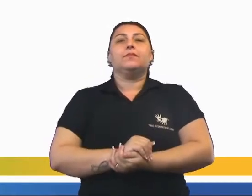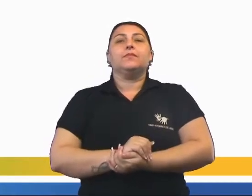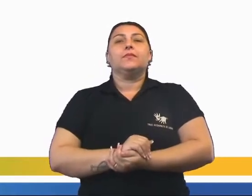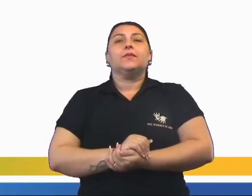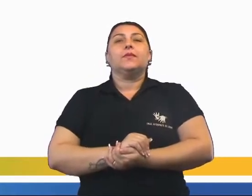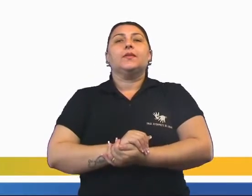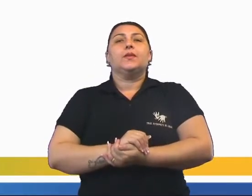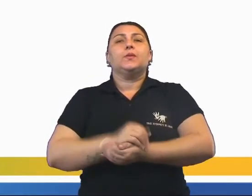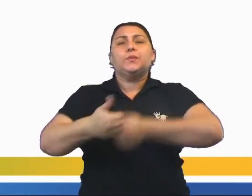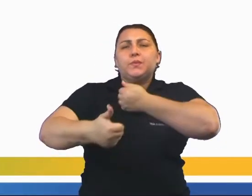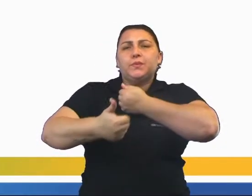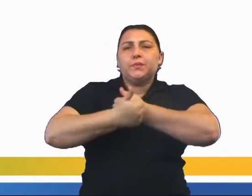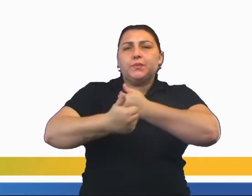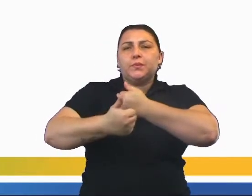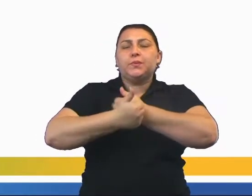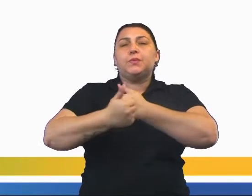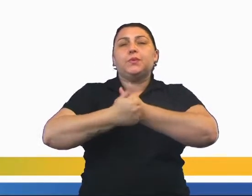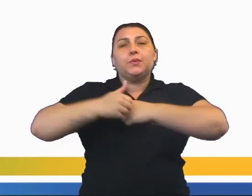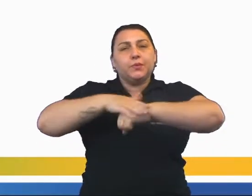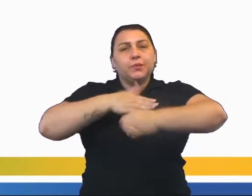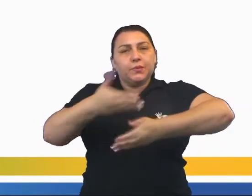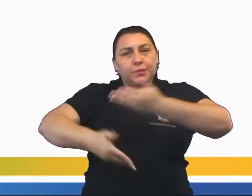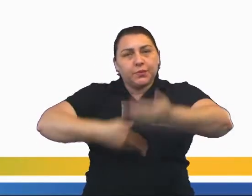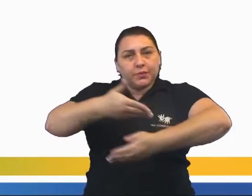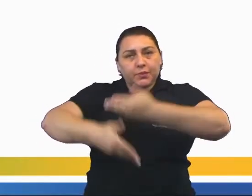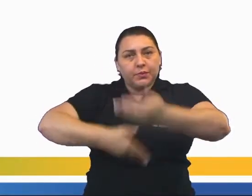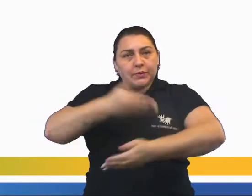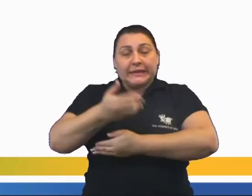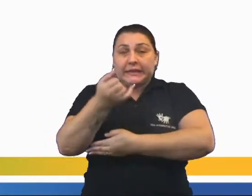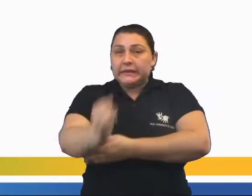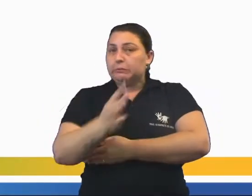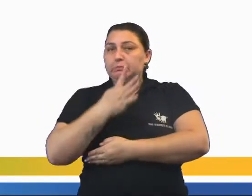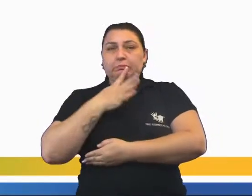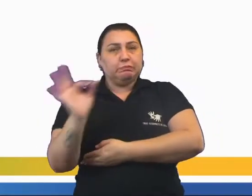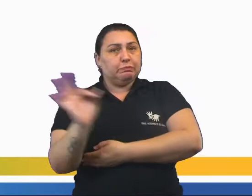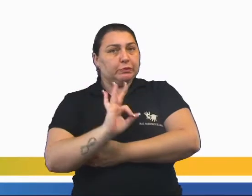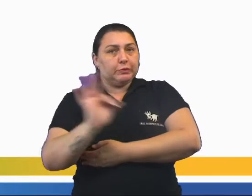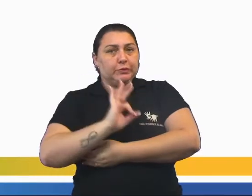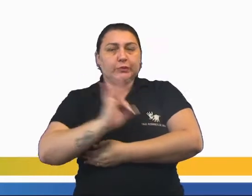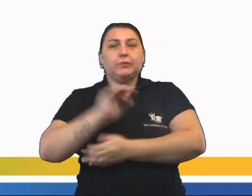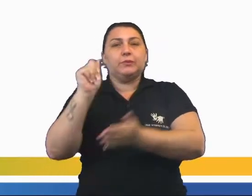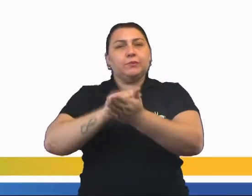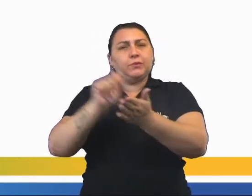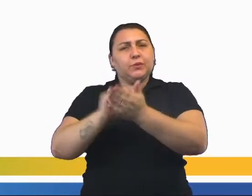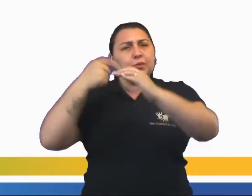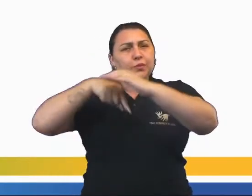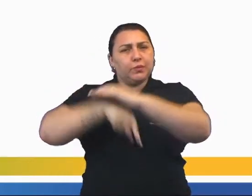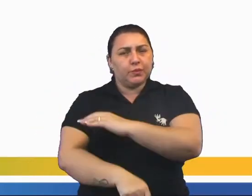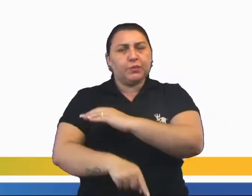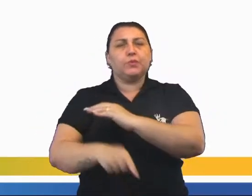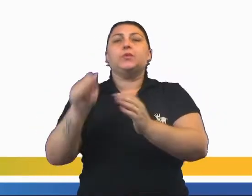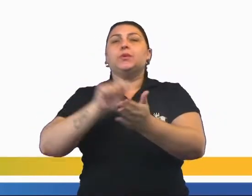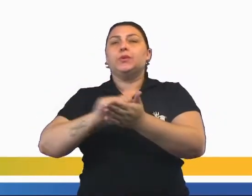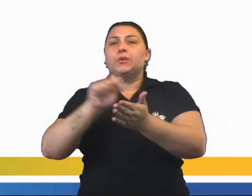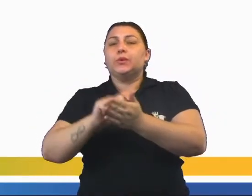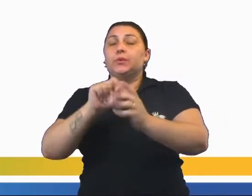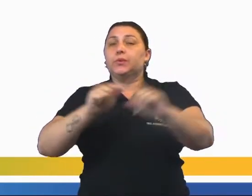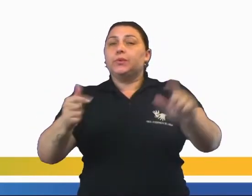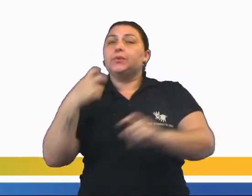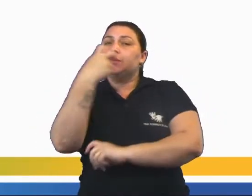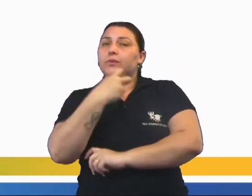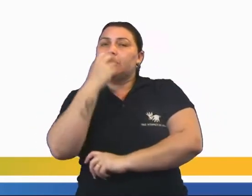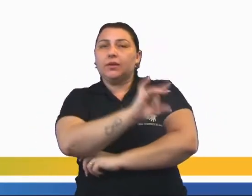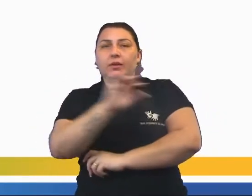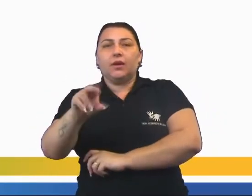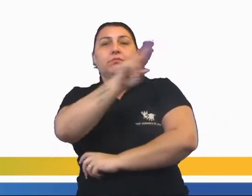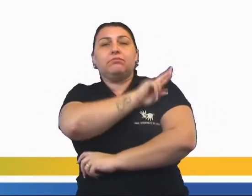como fator de aproximação e diálogo entre elas. Se eu não conheço as tradições escritas profundamente, as tradições orais, que